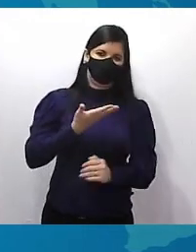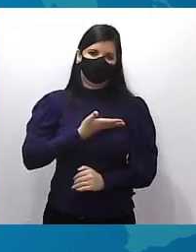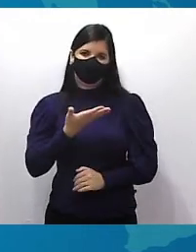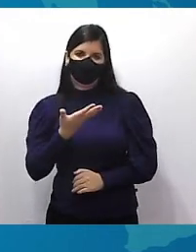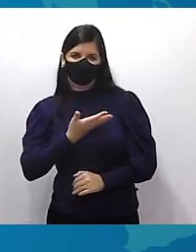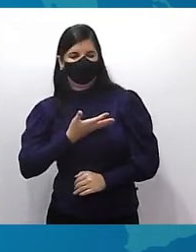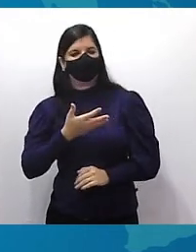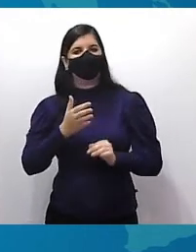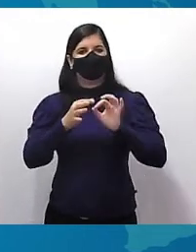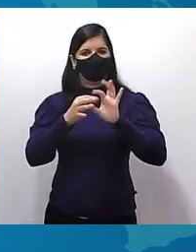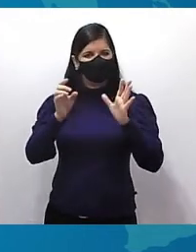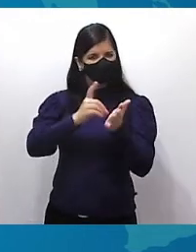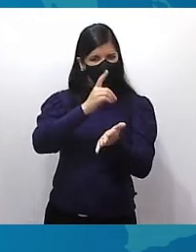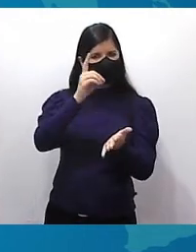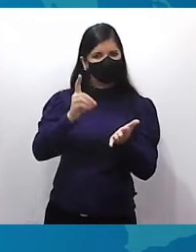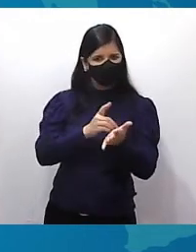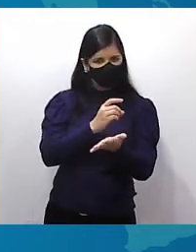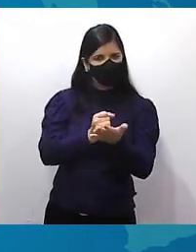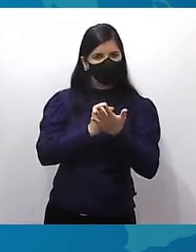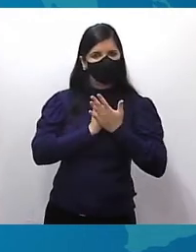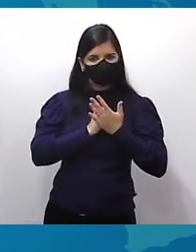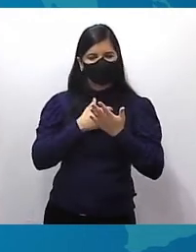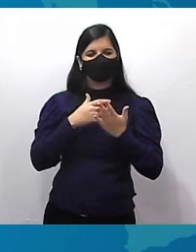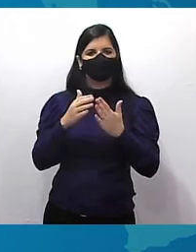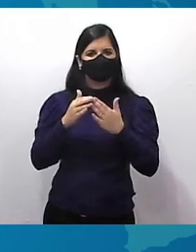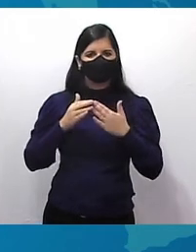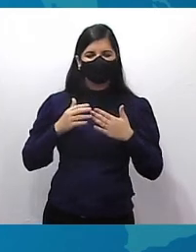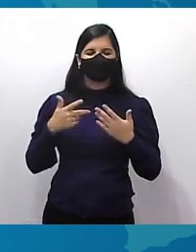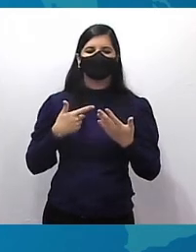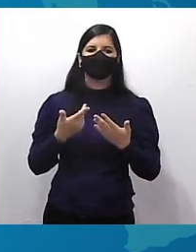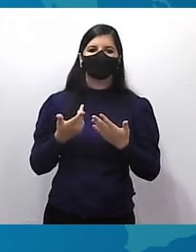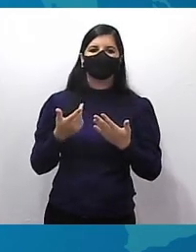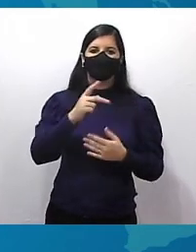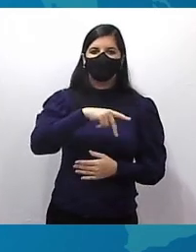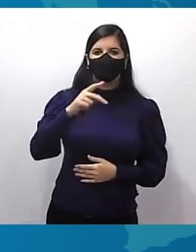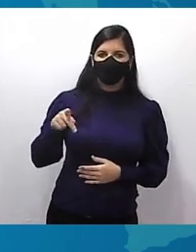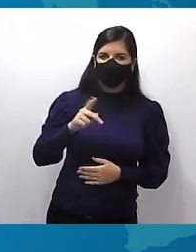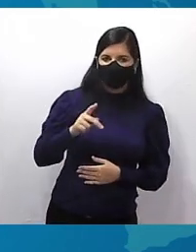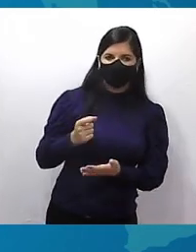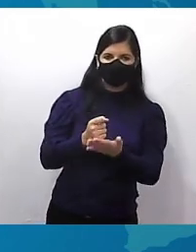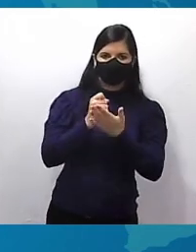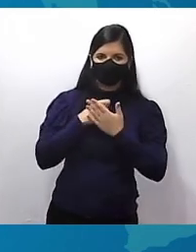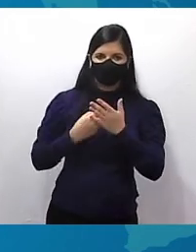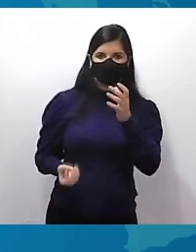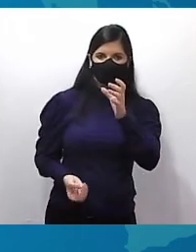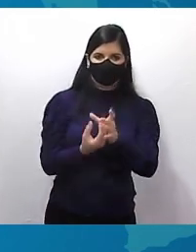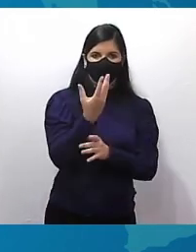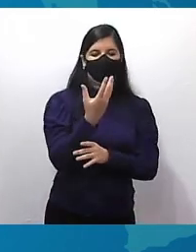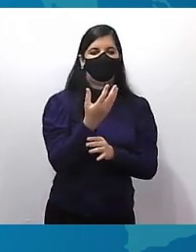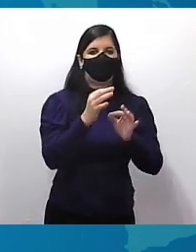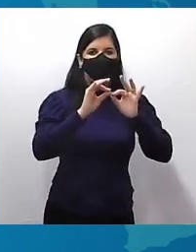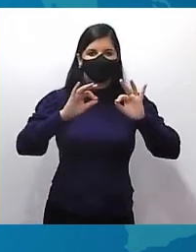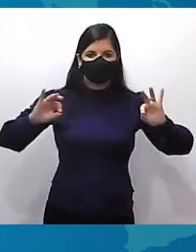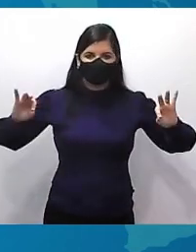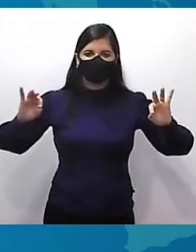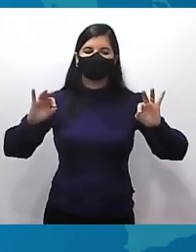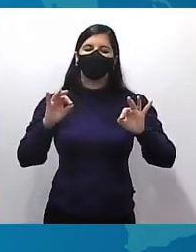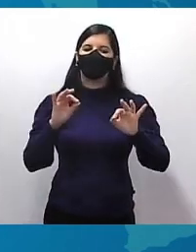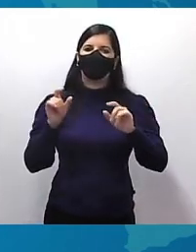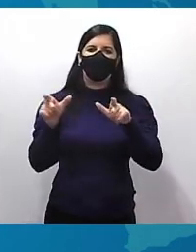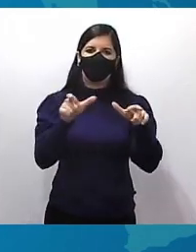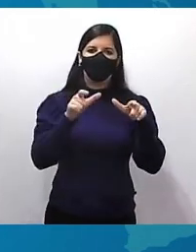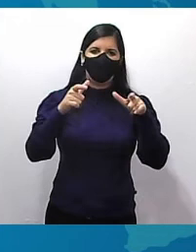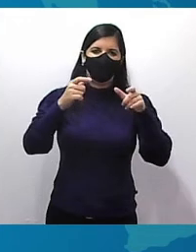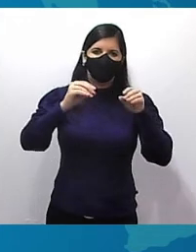ir aí com o uso do dicionário do suporte, pedindo depois a ajuda do seu professor, criar a sentença para onde é que